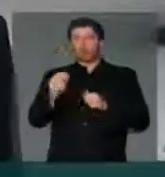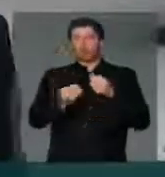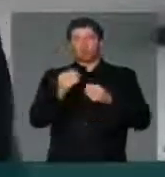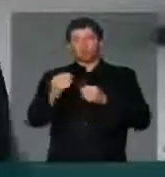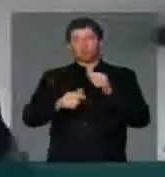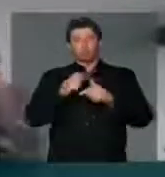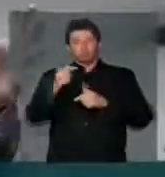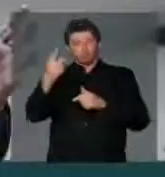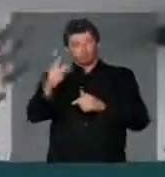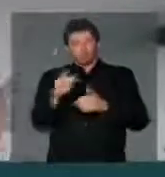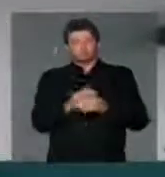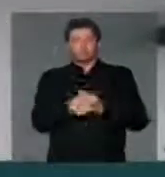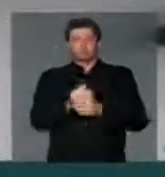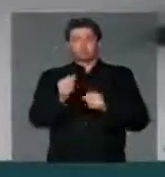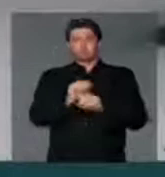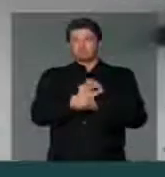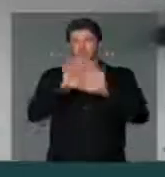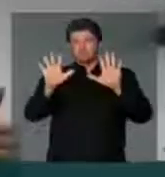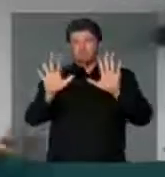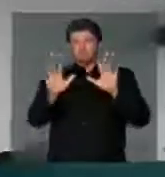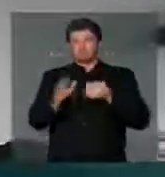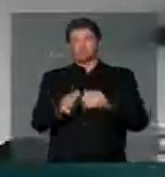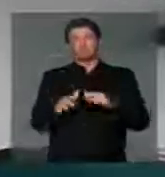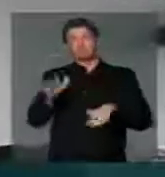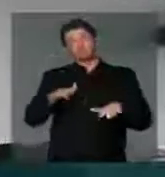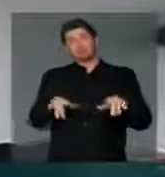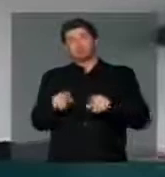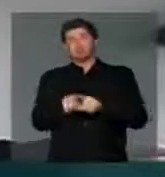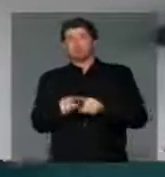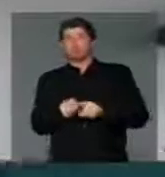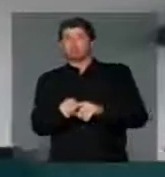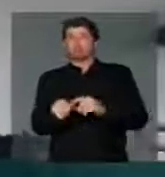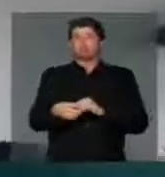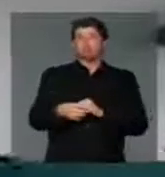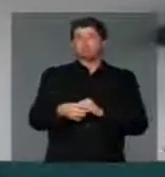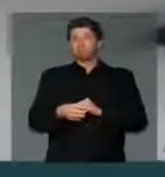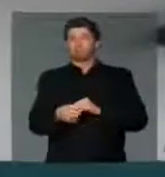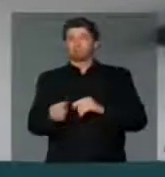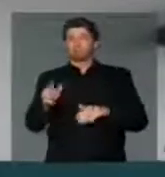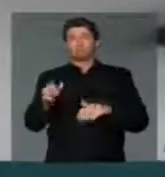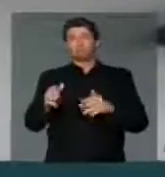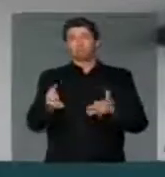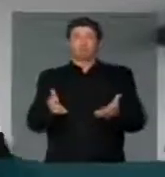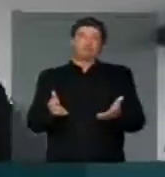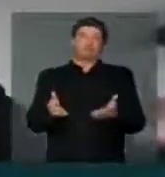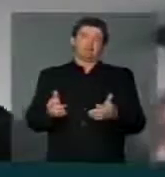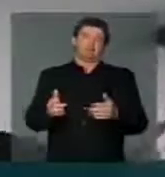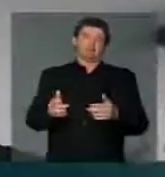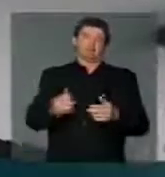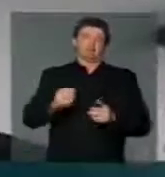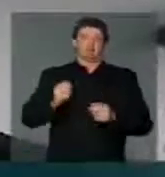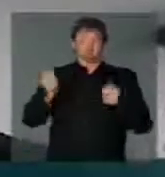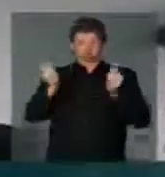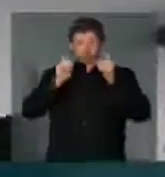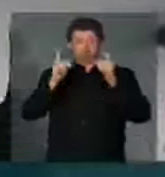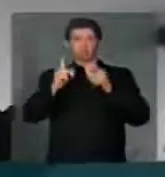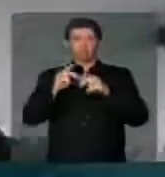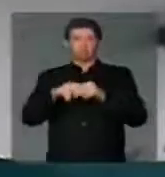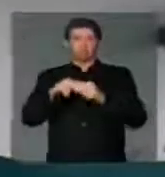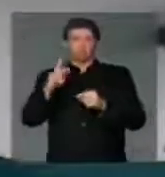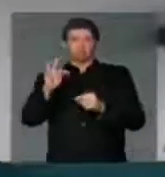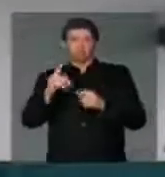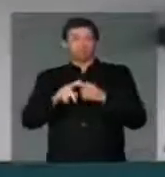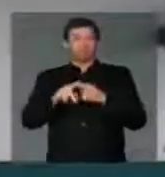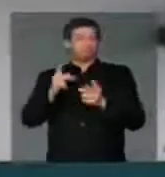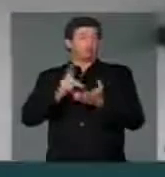fatos, de colocar com clareza e às vezes até um tipo de reação inesperada do PT, porque são